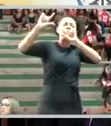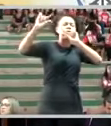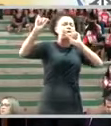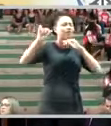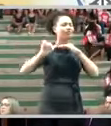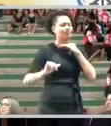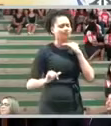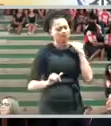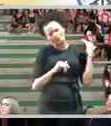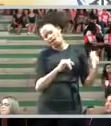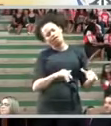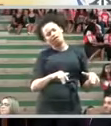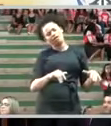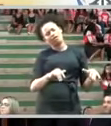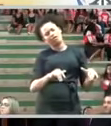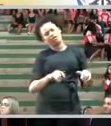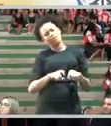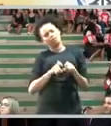morreu.